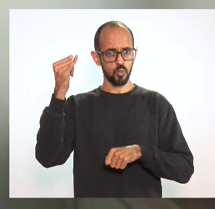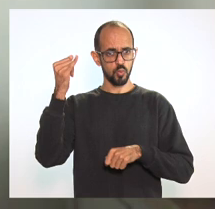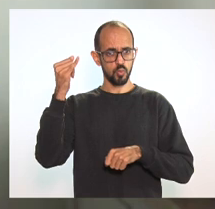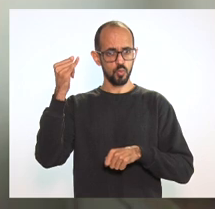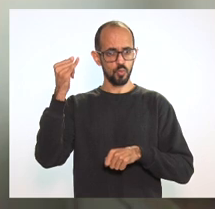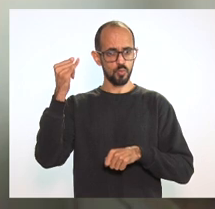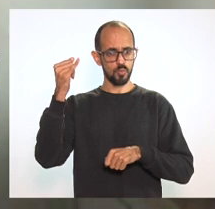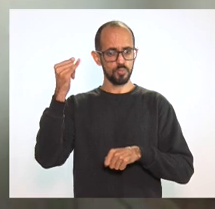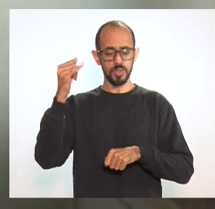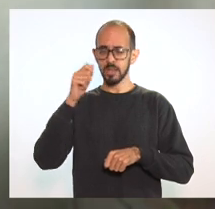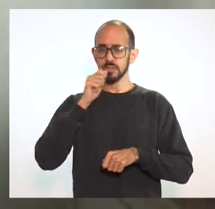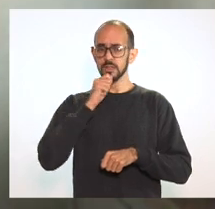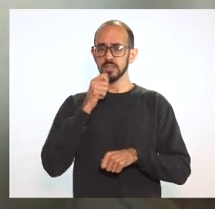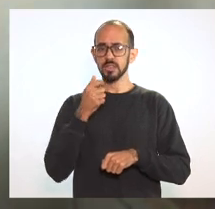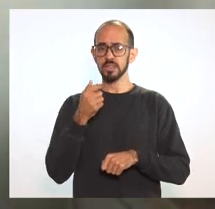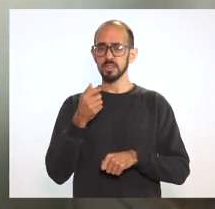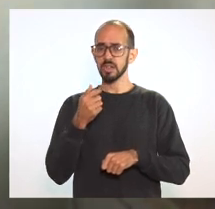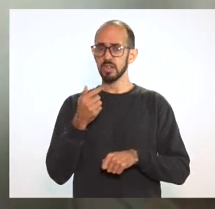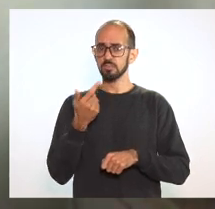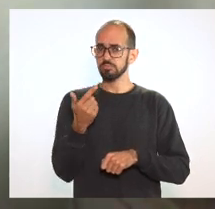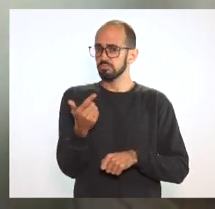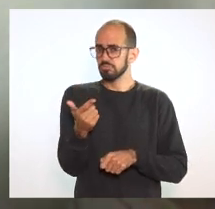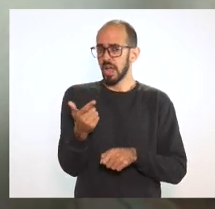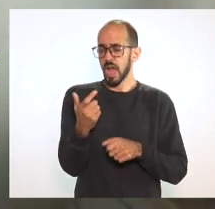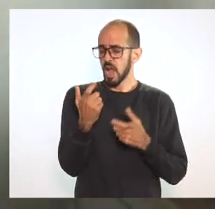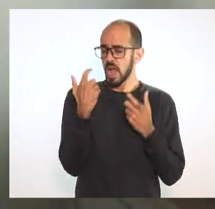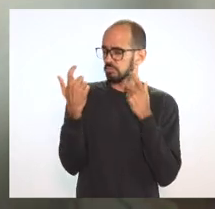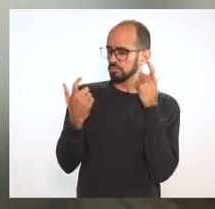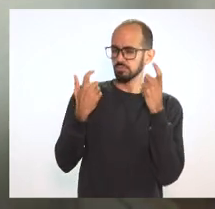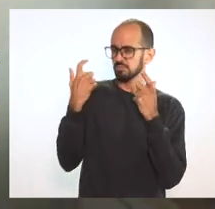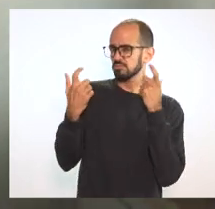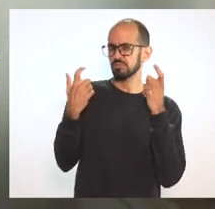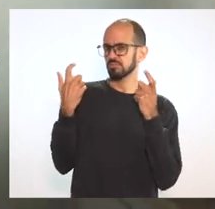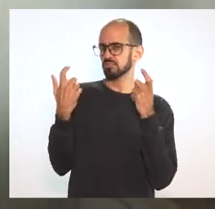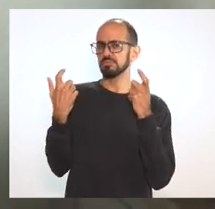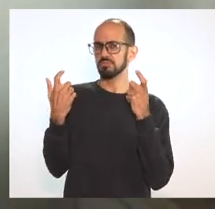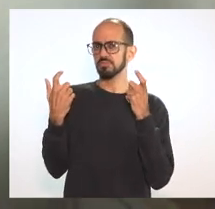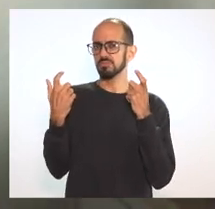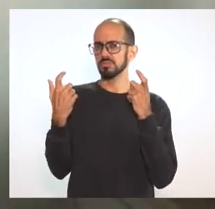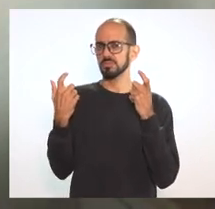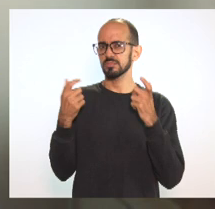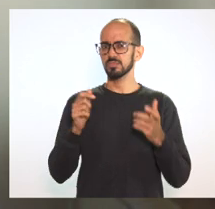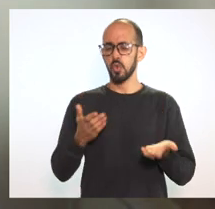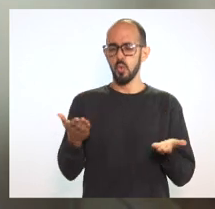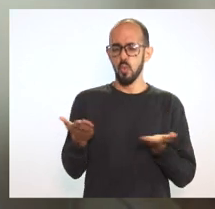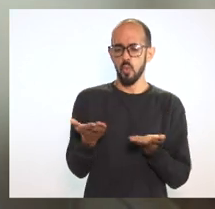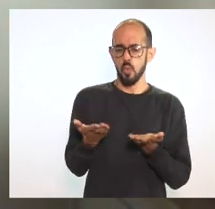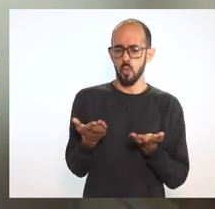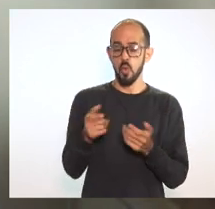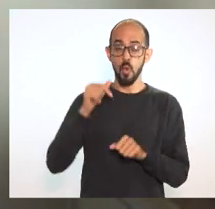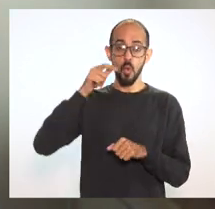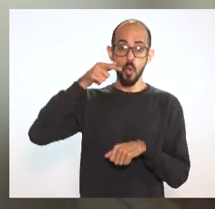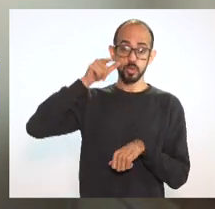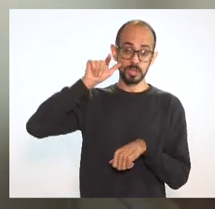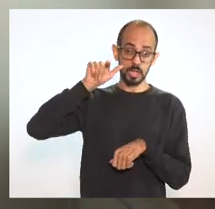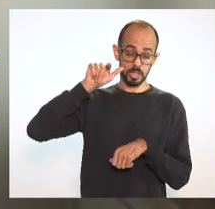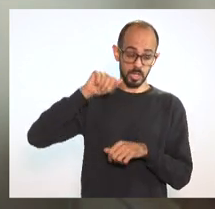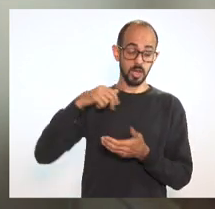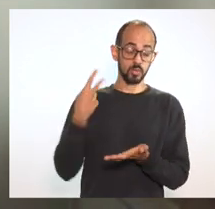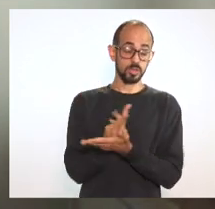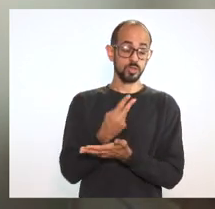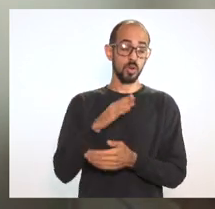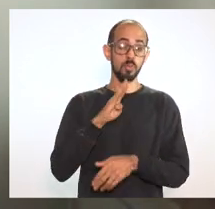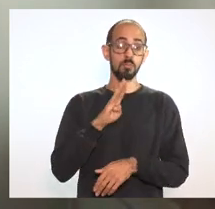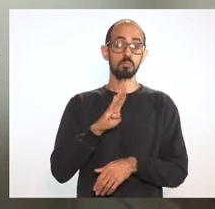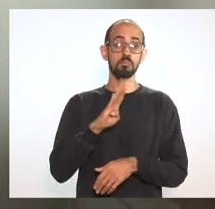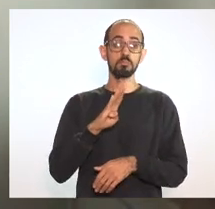não está ainda em volumes desesperadores. Ontem mesmo, o Banco Central